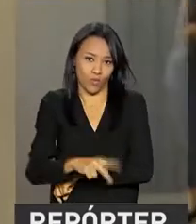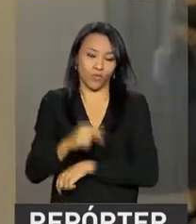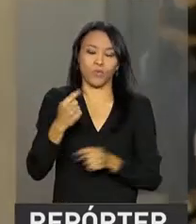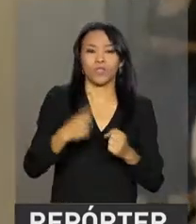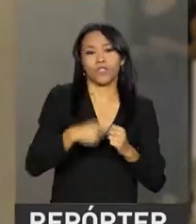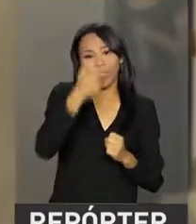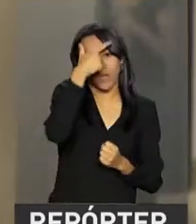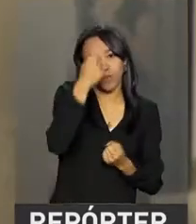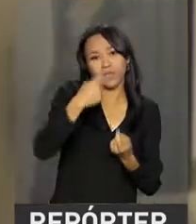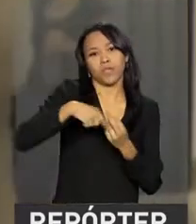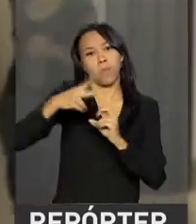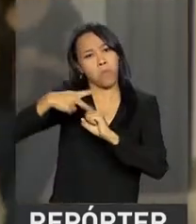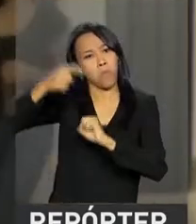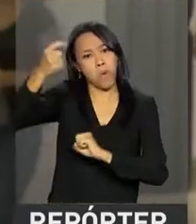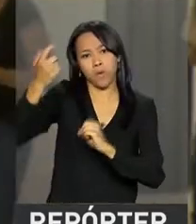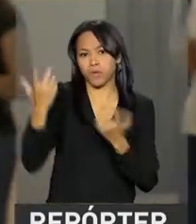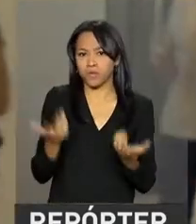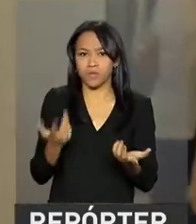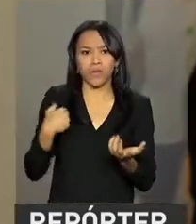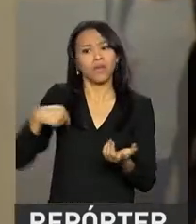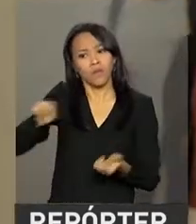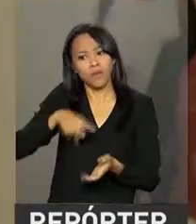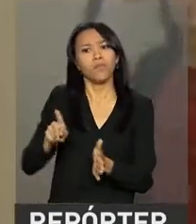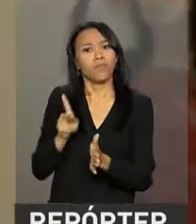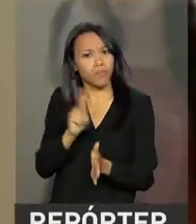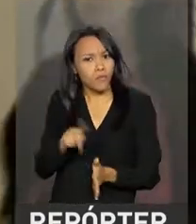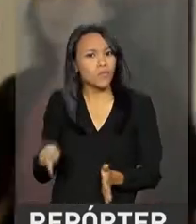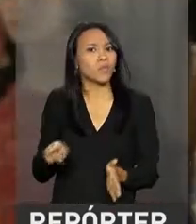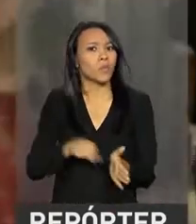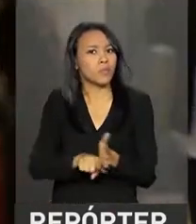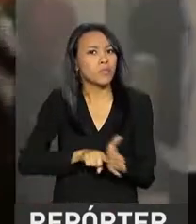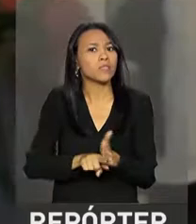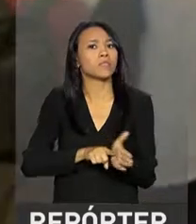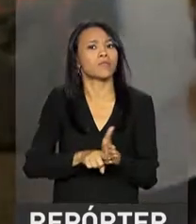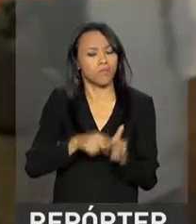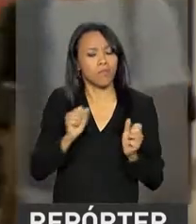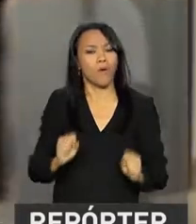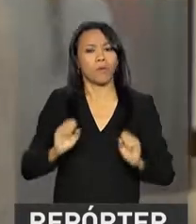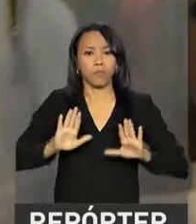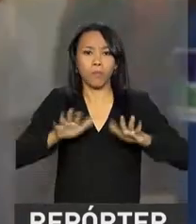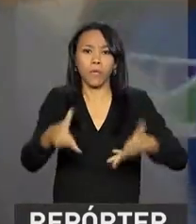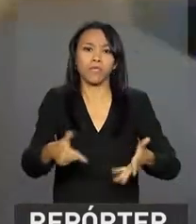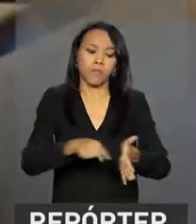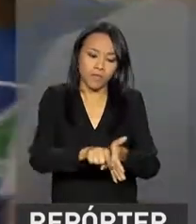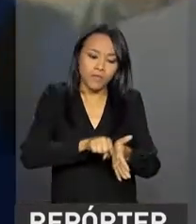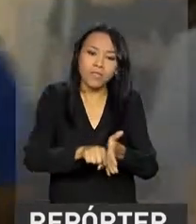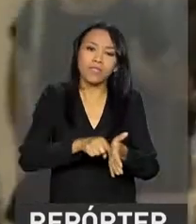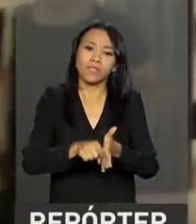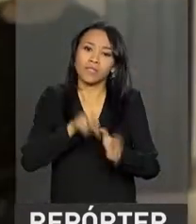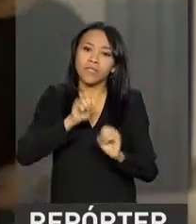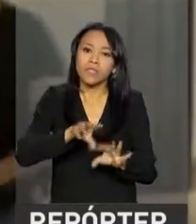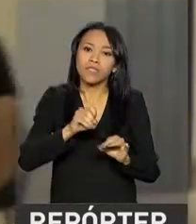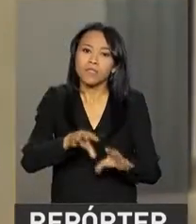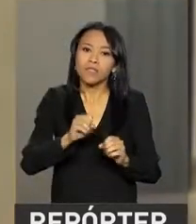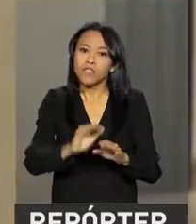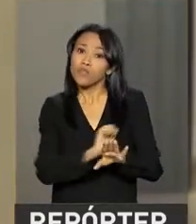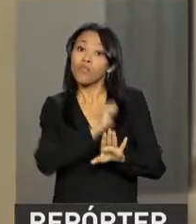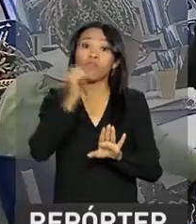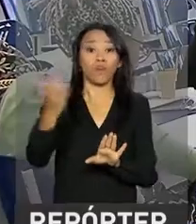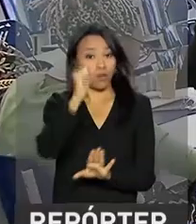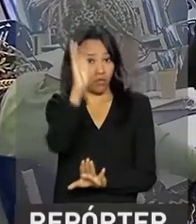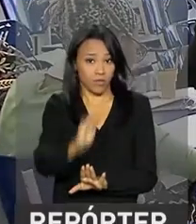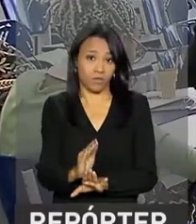graduação e nossos professores pesquisadores possam também participar de pesquisa e ensino e extensão fora do